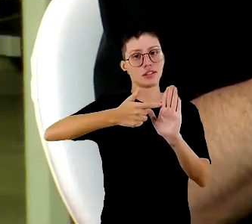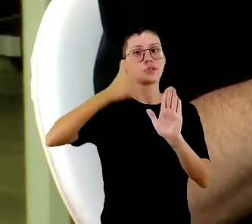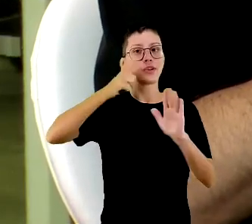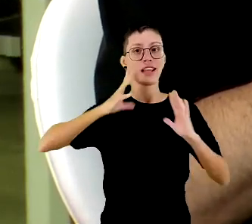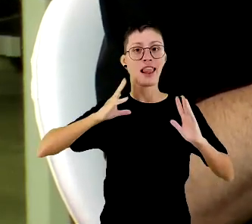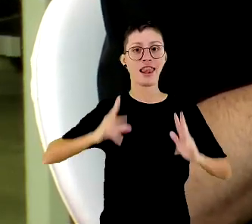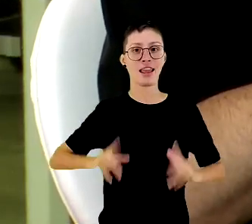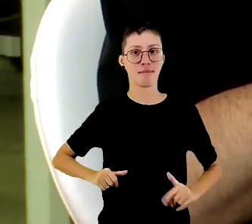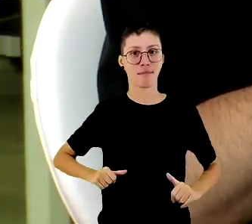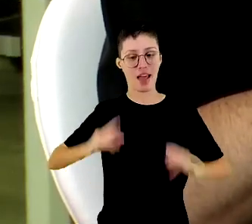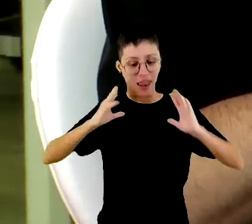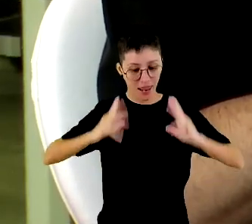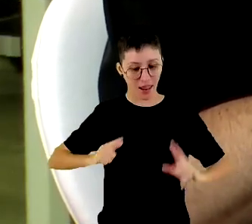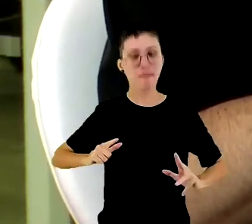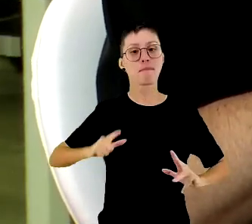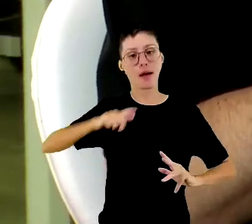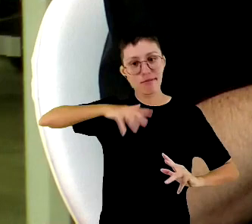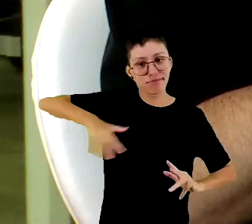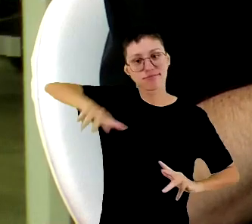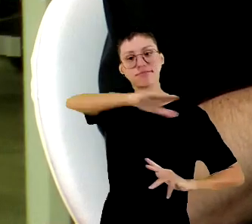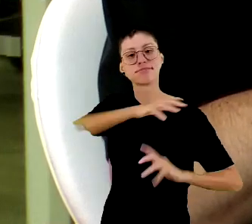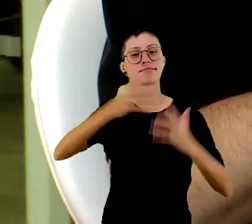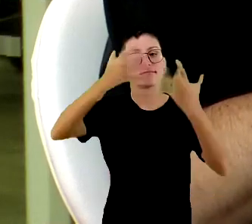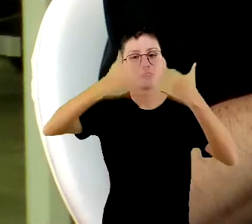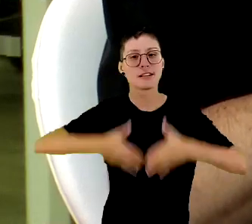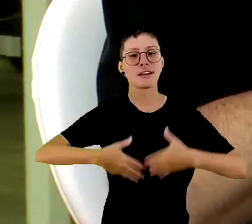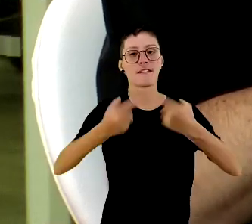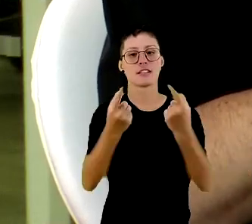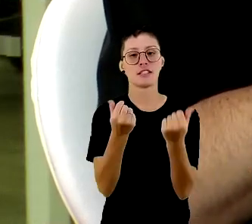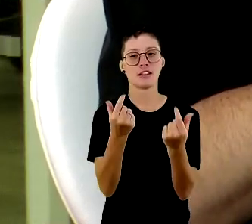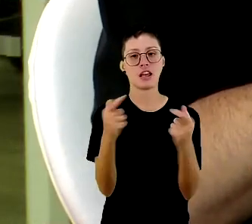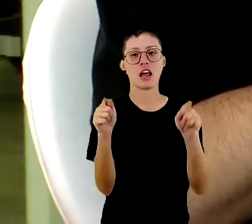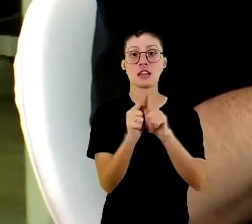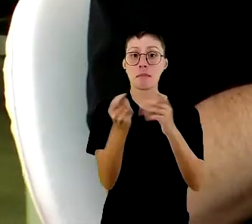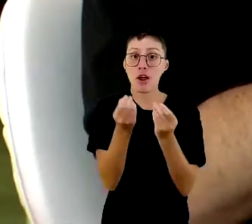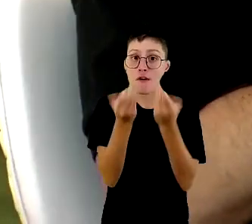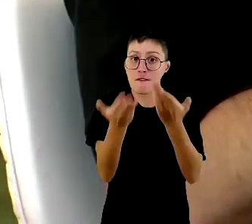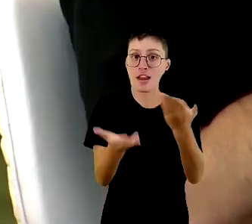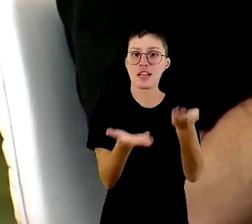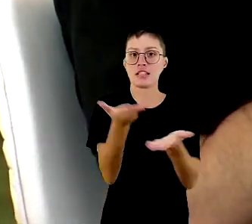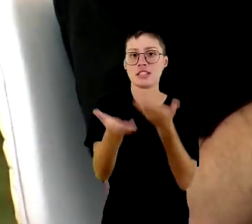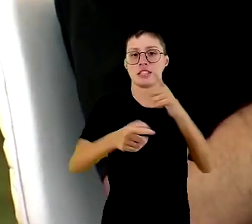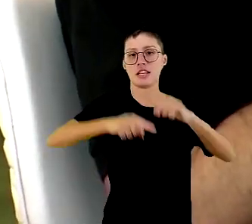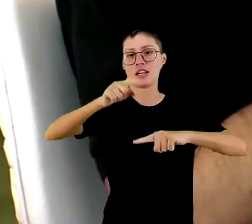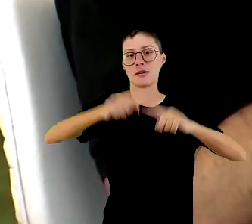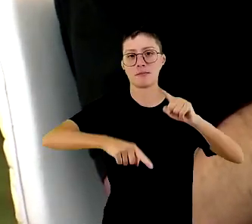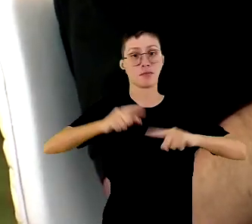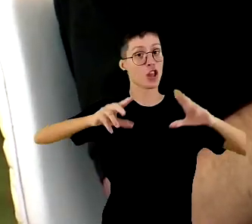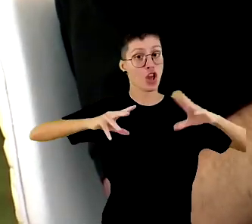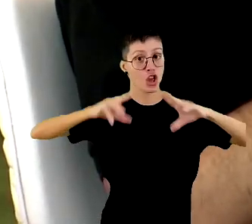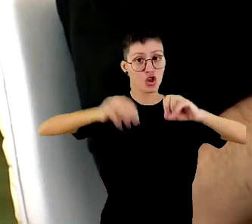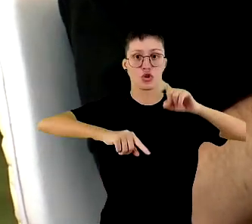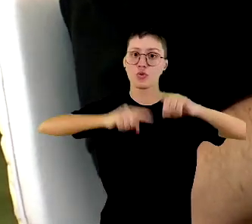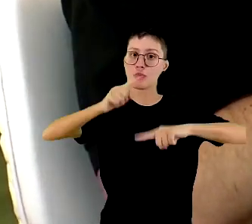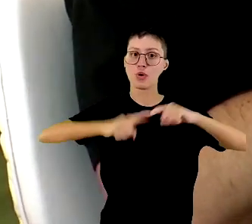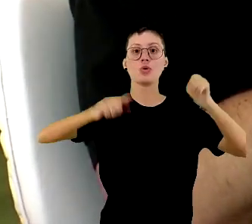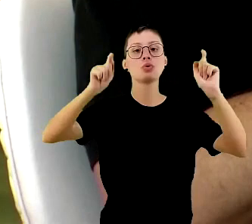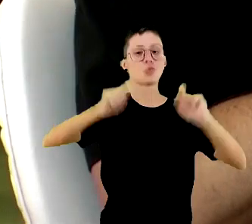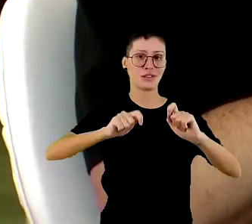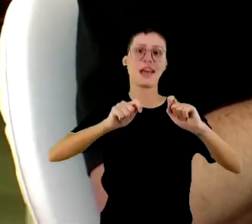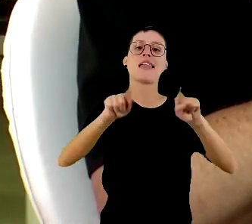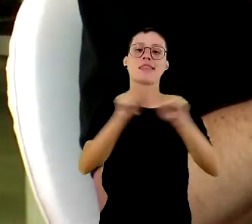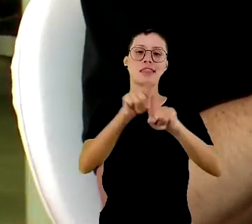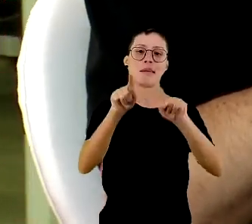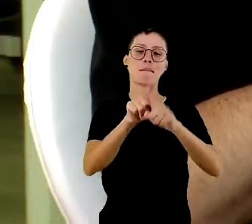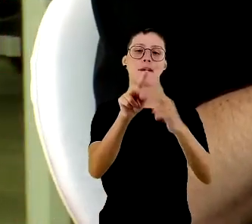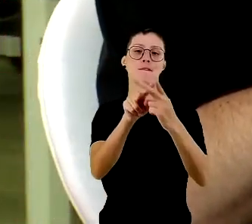uma proposta de eficiência de custo para oferecer seu produto. Todos esses produtos, de alguma forma, eles podem ser digitais. Né? E como